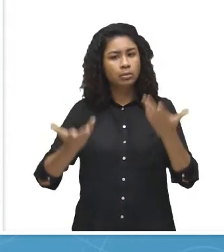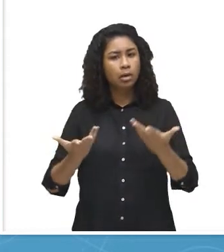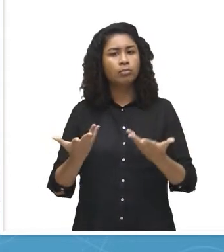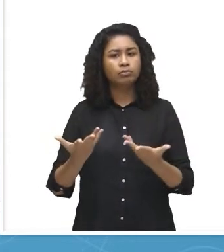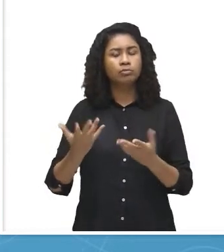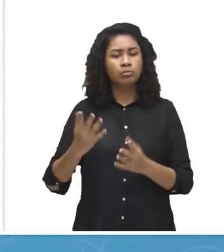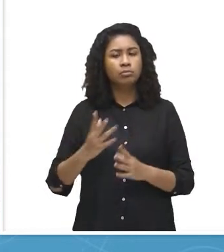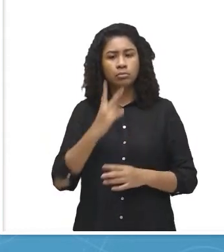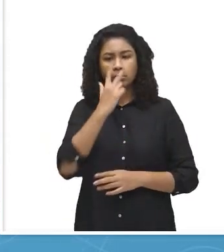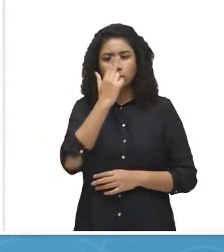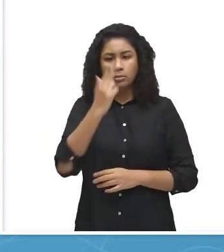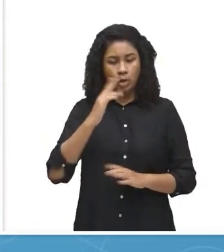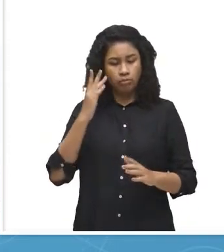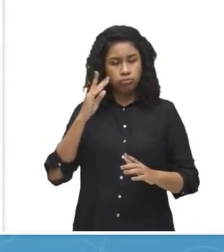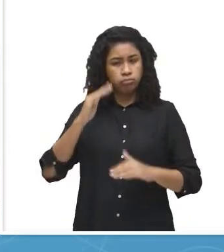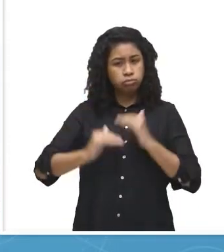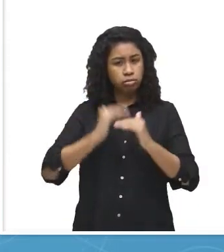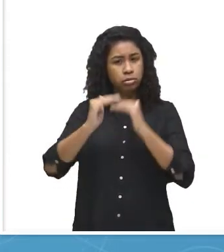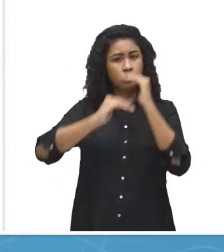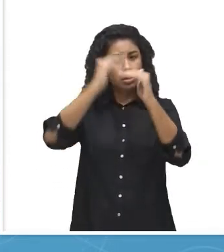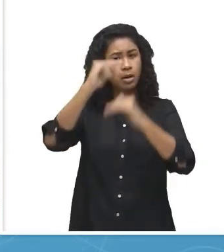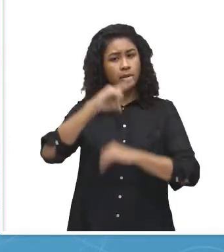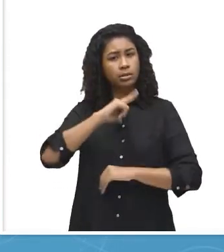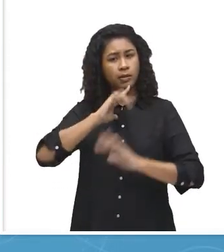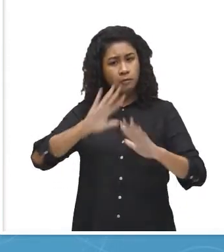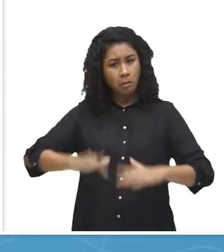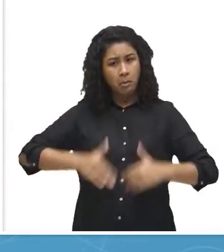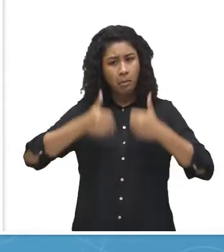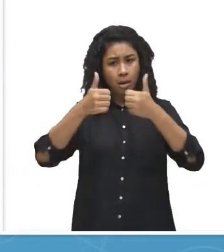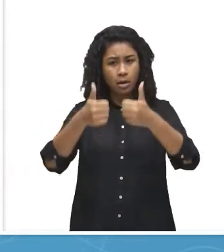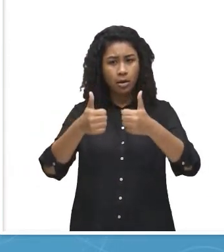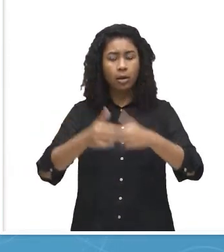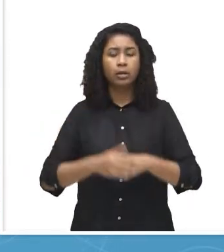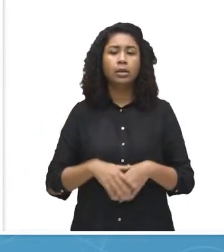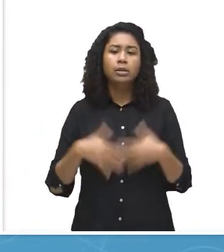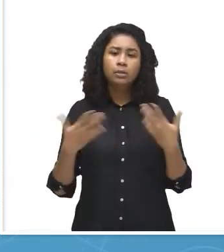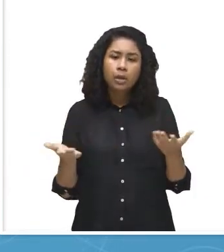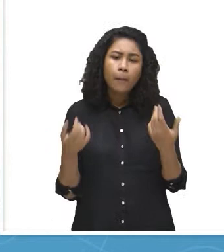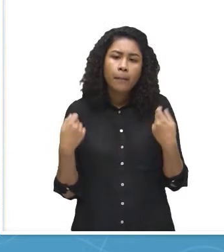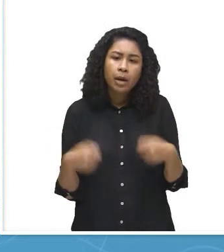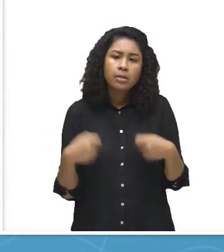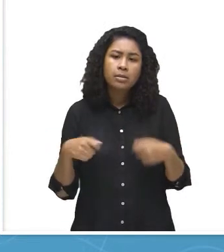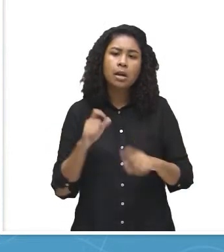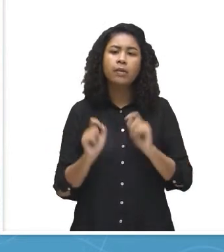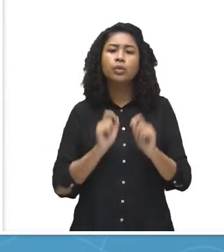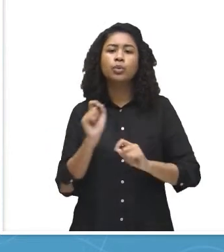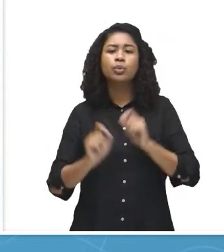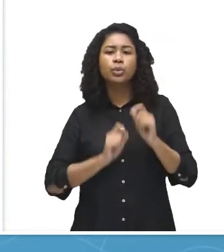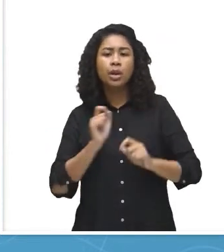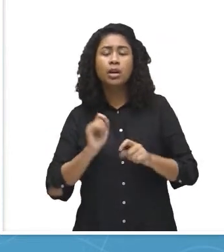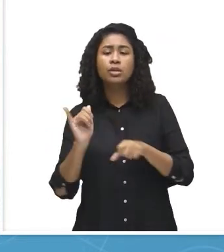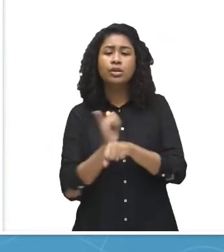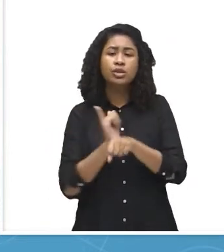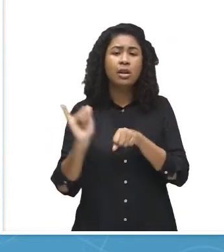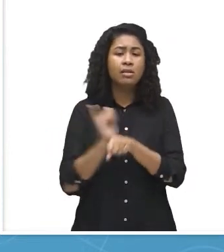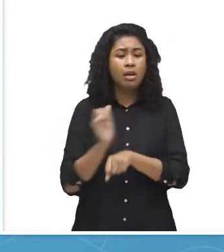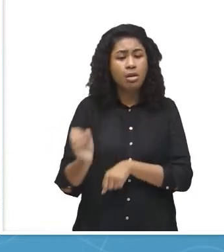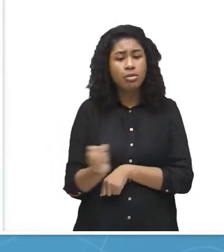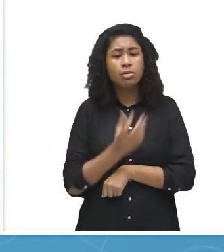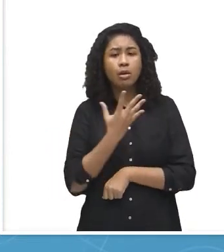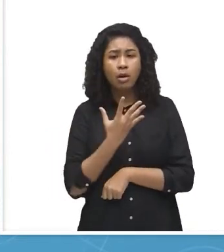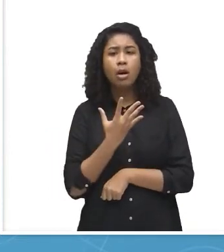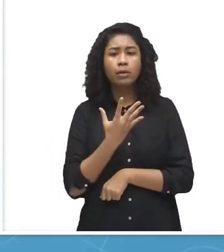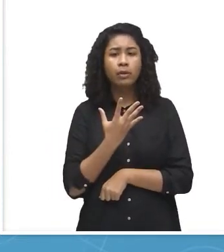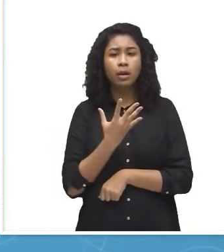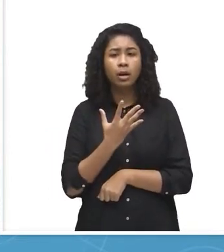evoluiu bastante. Então era necessário fazer com que houvesse novos mecanismos de se fazer guerra.